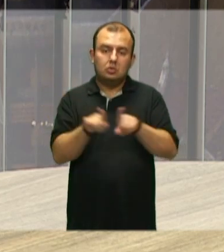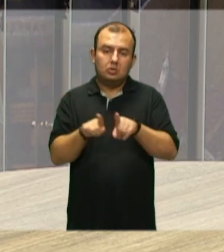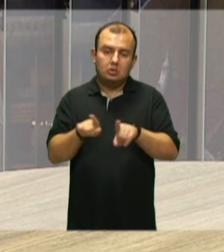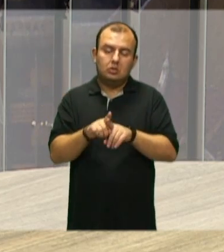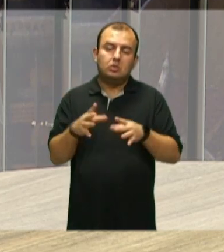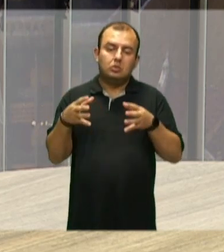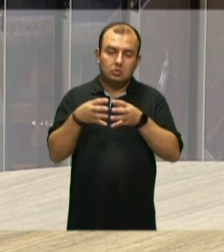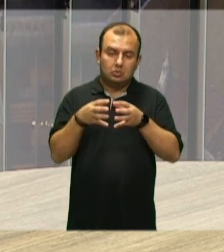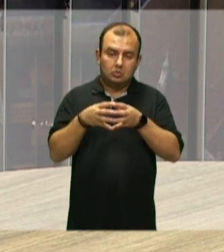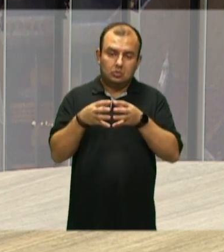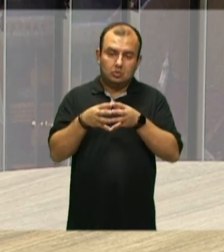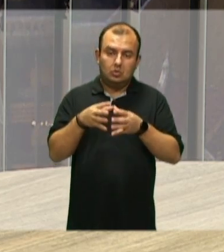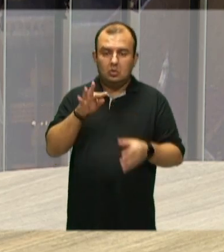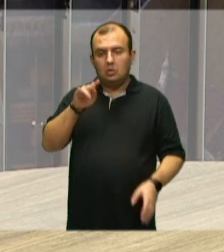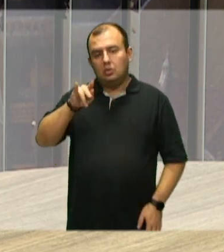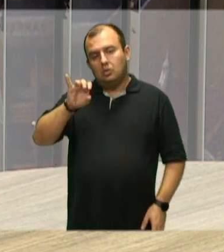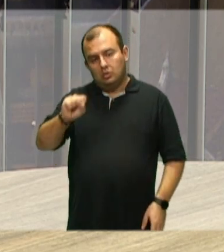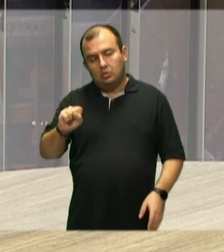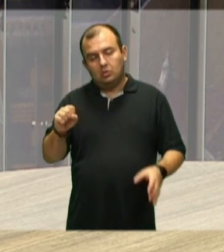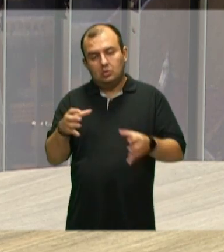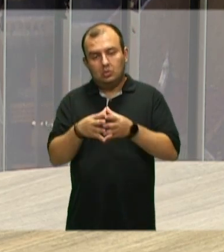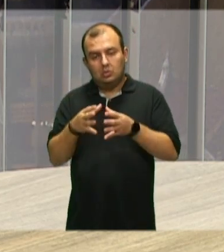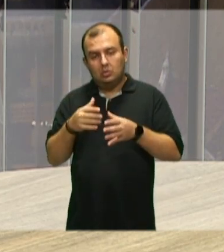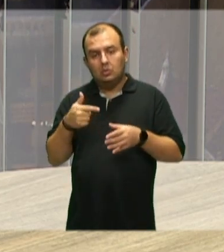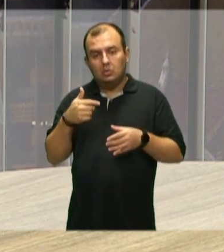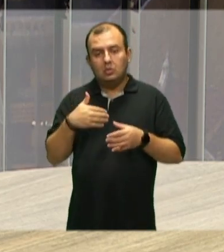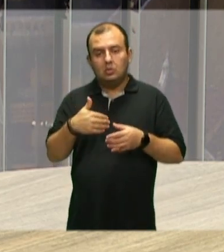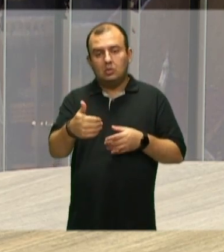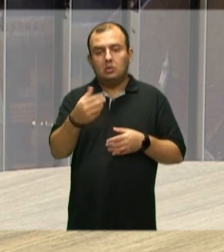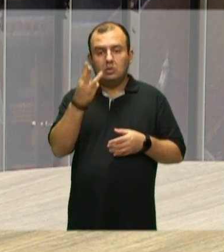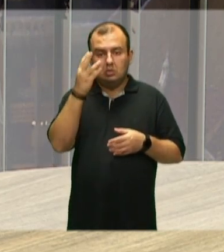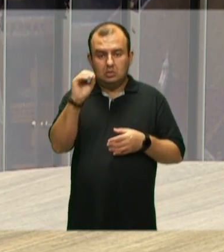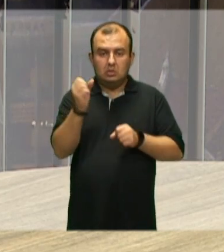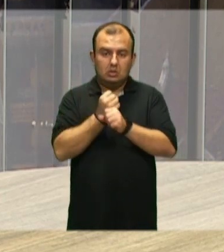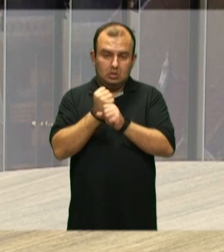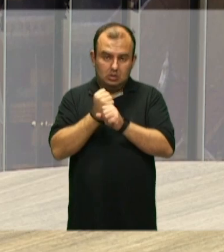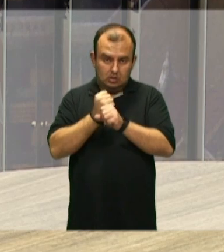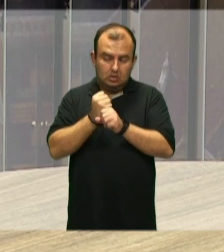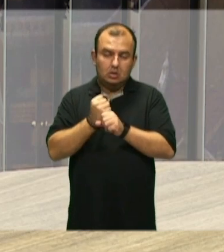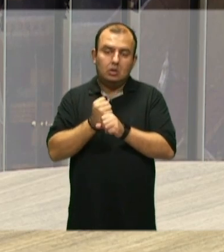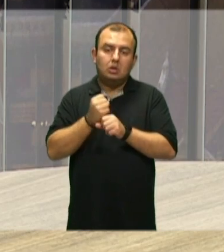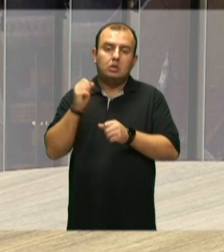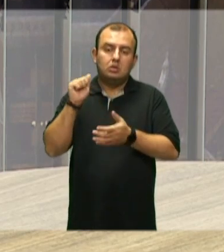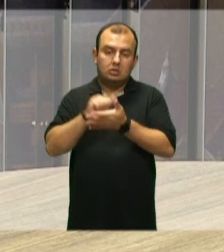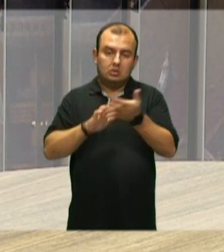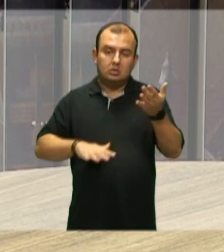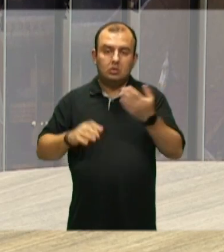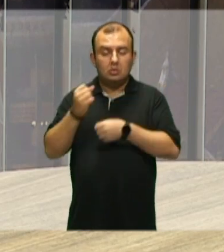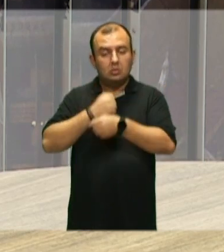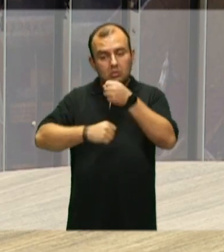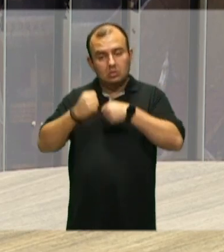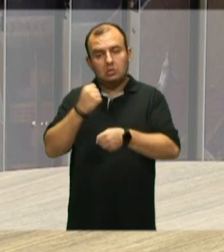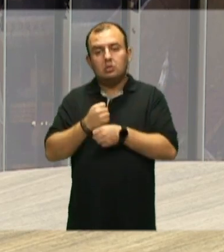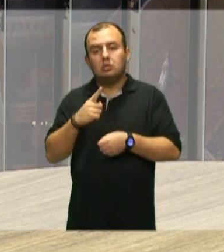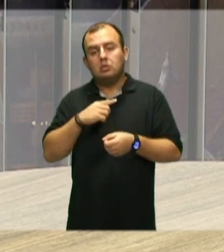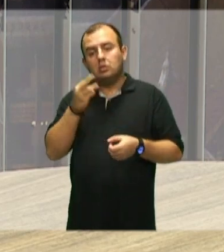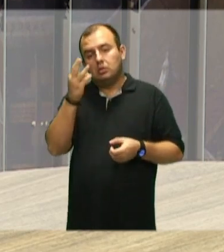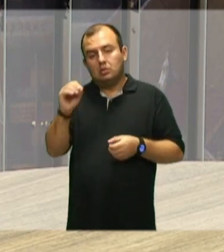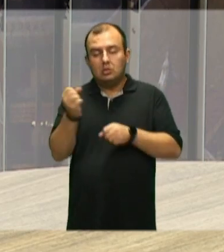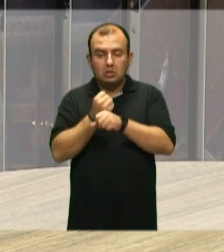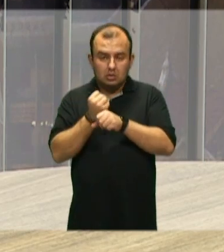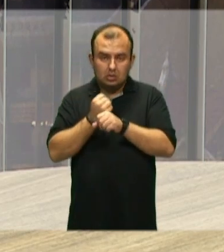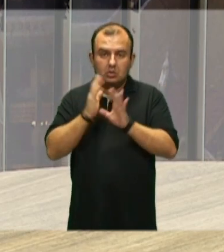minha companhia, que é a Tespes Companhia de Teatro, que completou 30 anos de atividades do ano passado, e nós desde